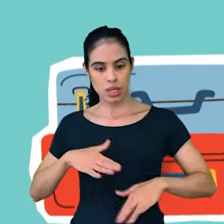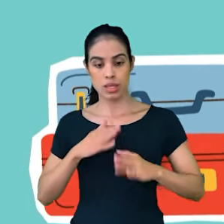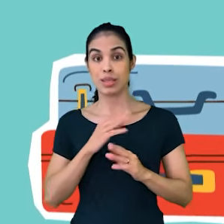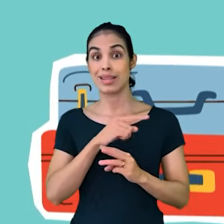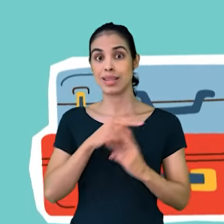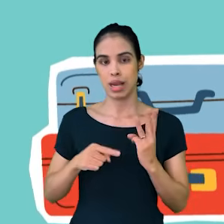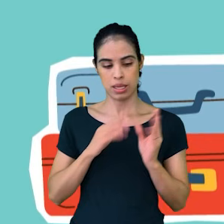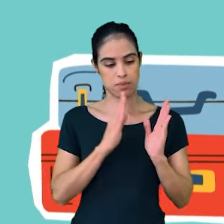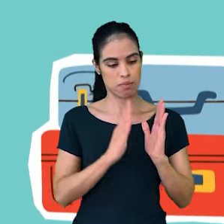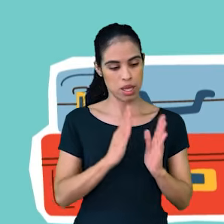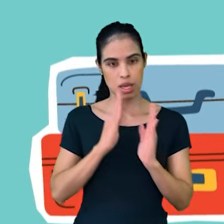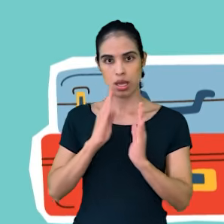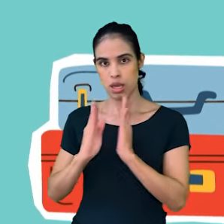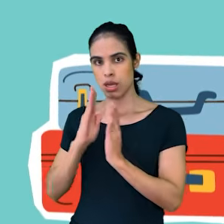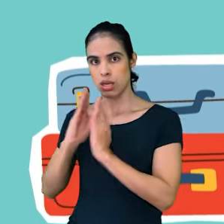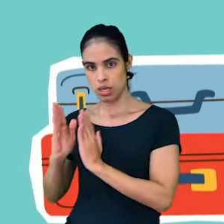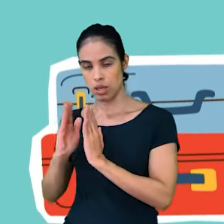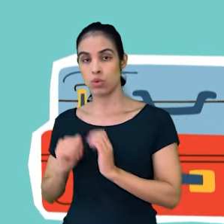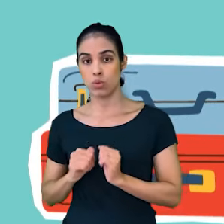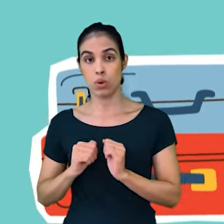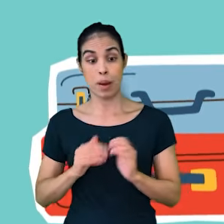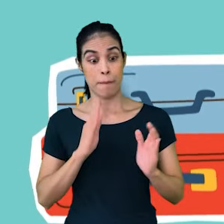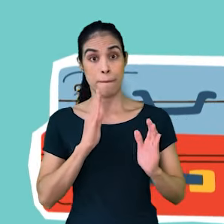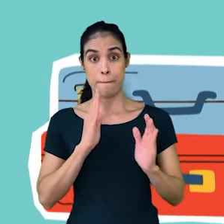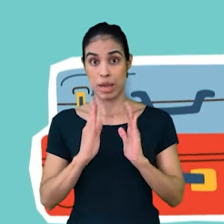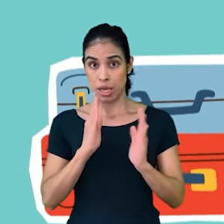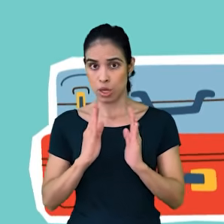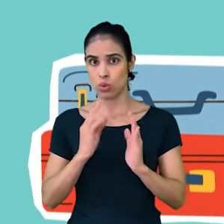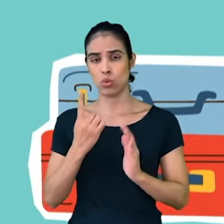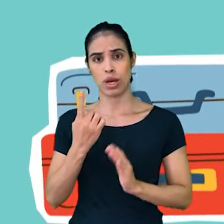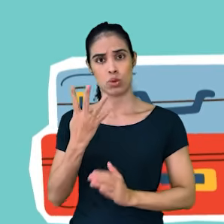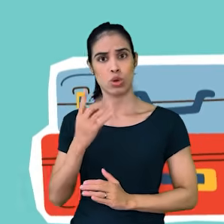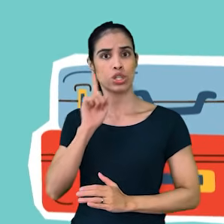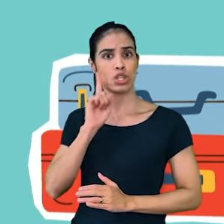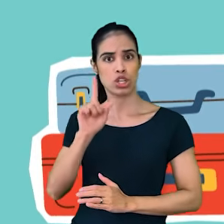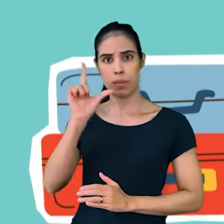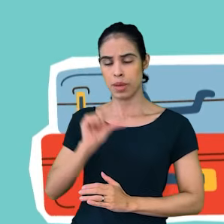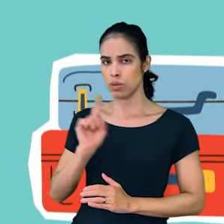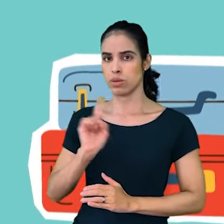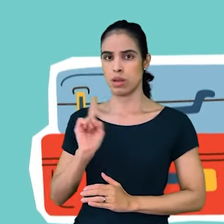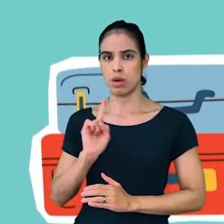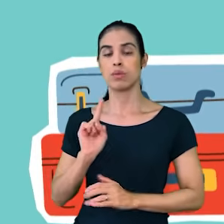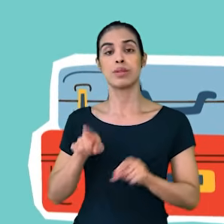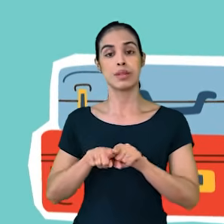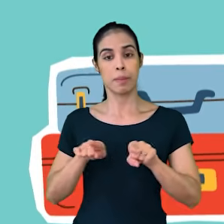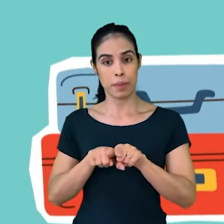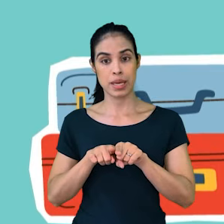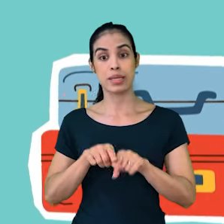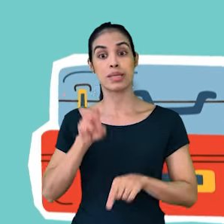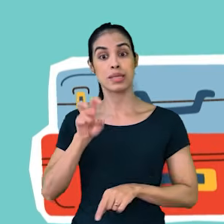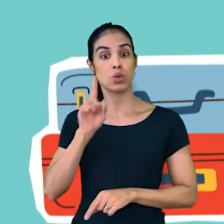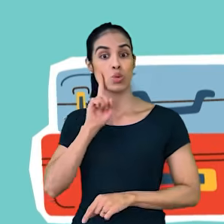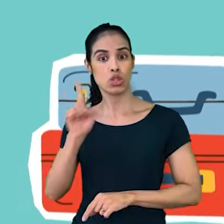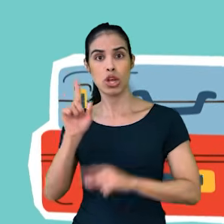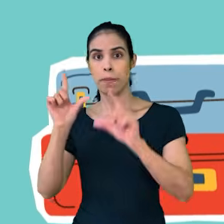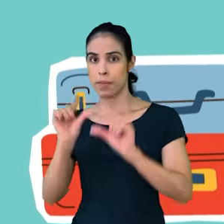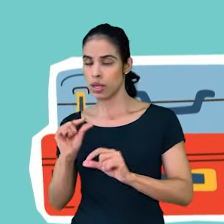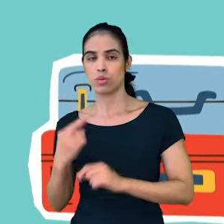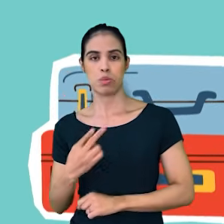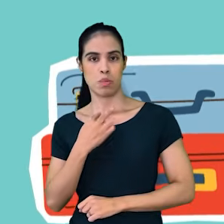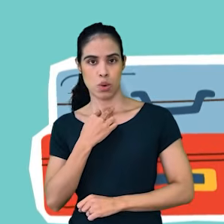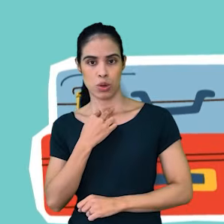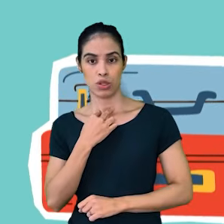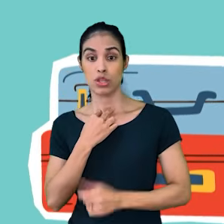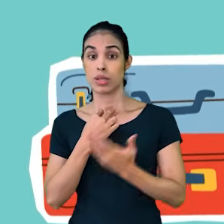até 3 períodos, contanto que um deles não seja menor do que 14 dias e os outros não sejam inferiores a 5